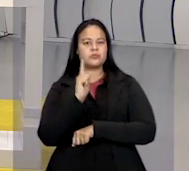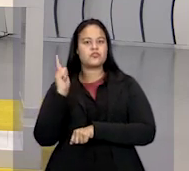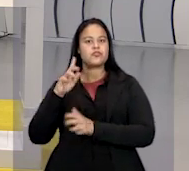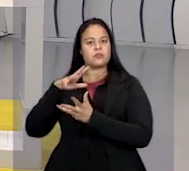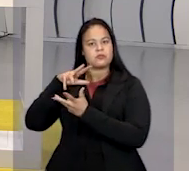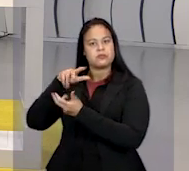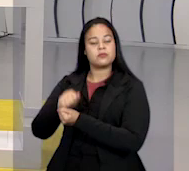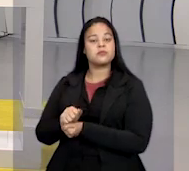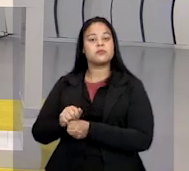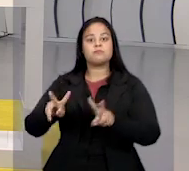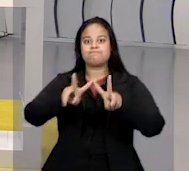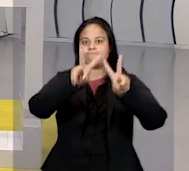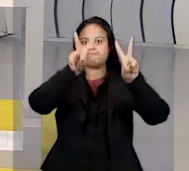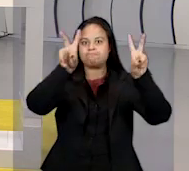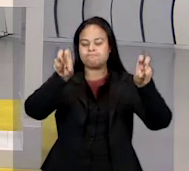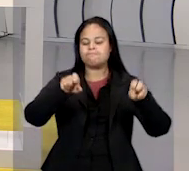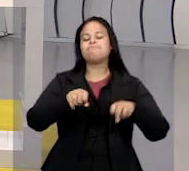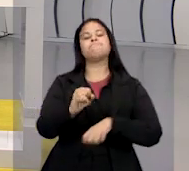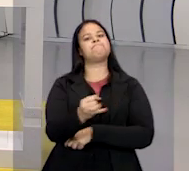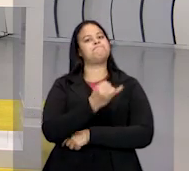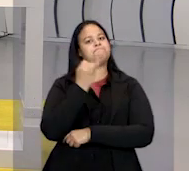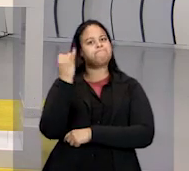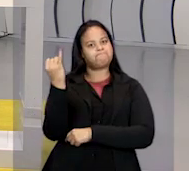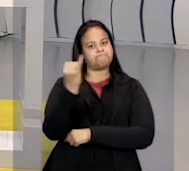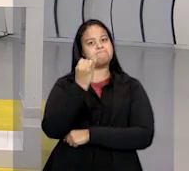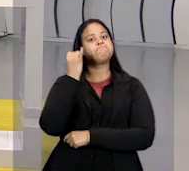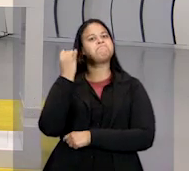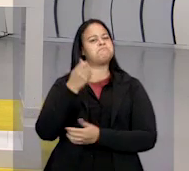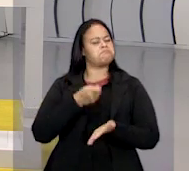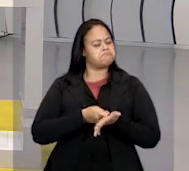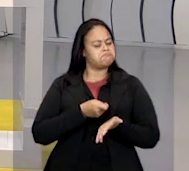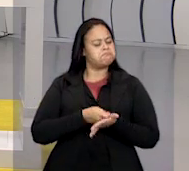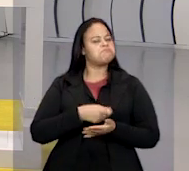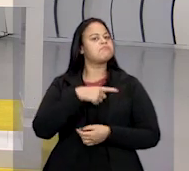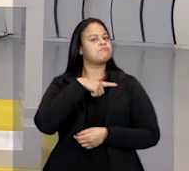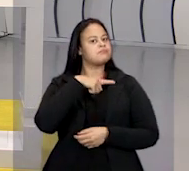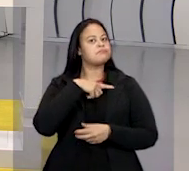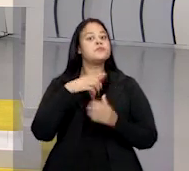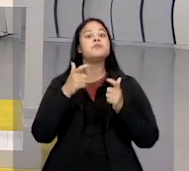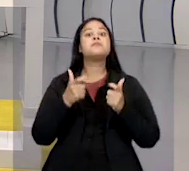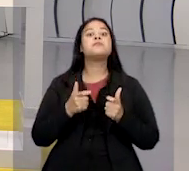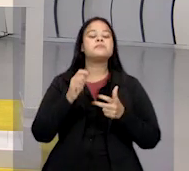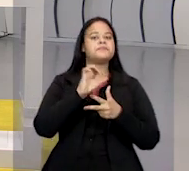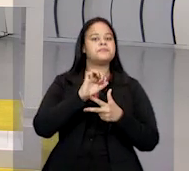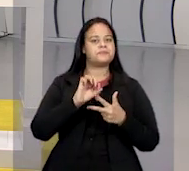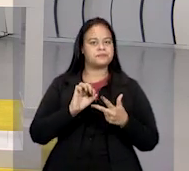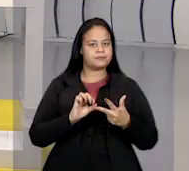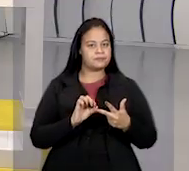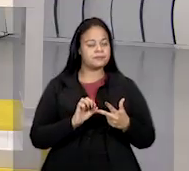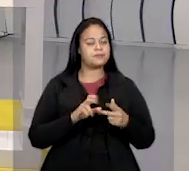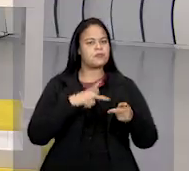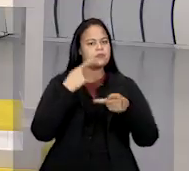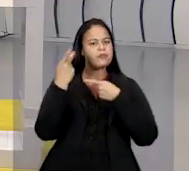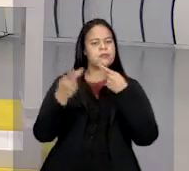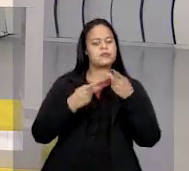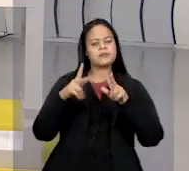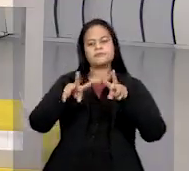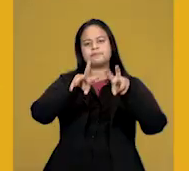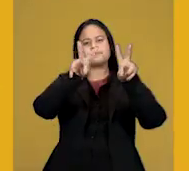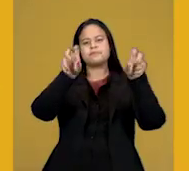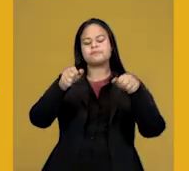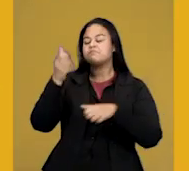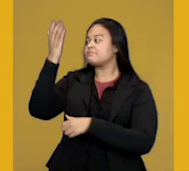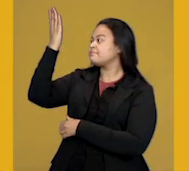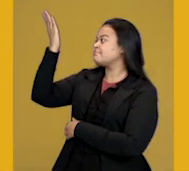temática importantíssima que sempre cai na prova do Enem. Vamos falar um pouco hoje sobre